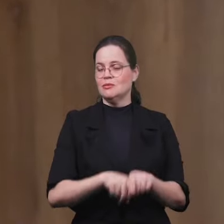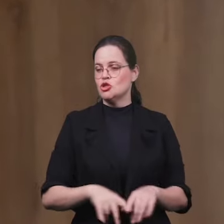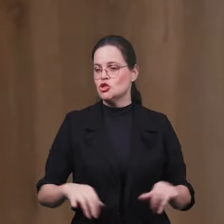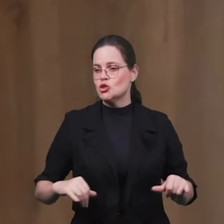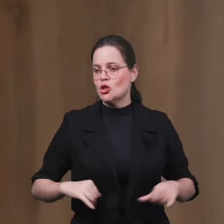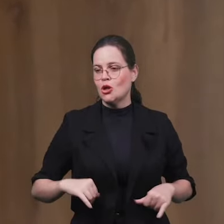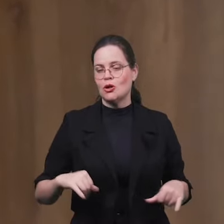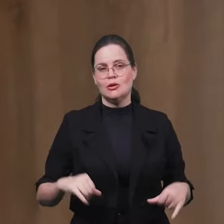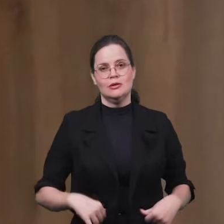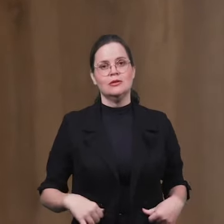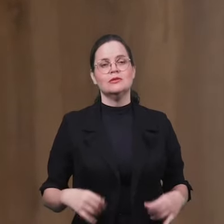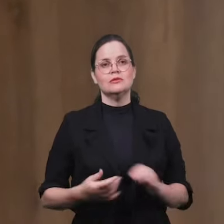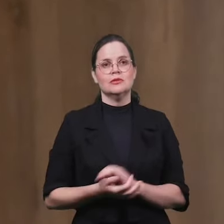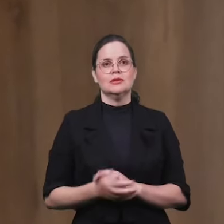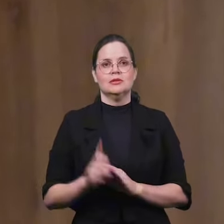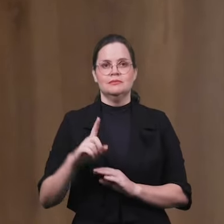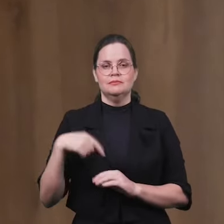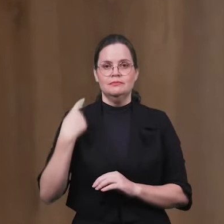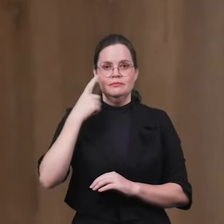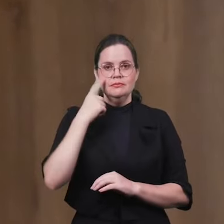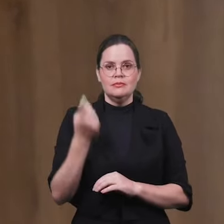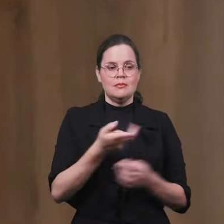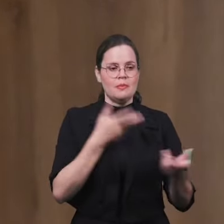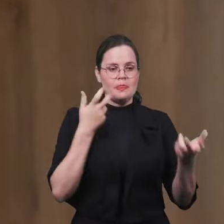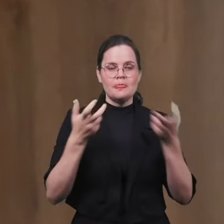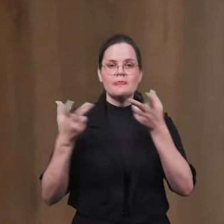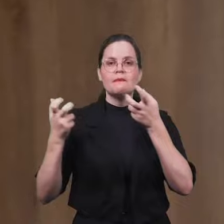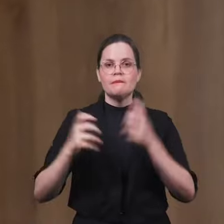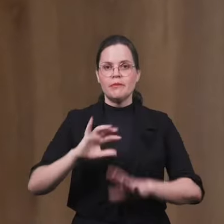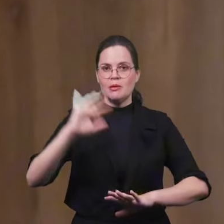continentes e como isso tem